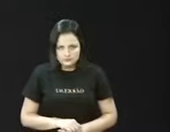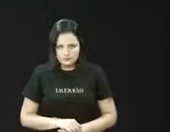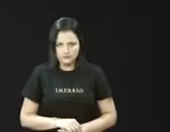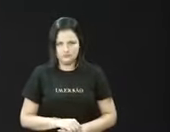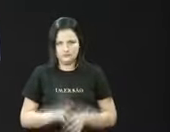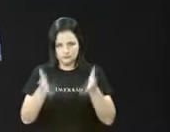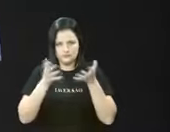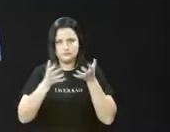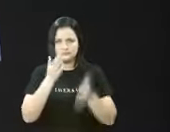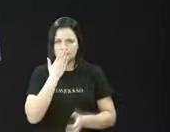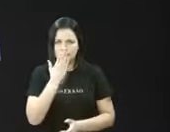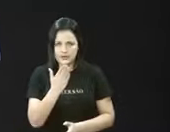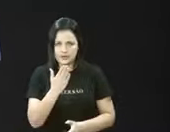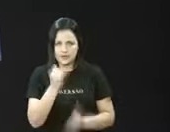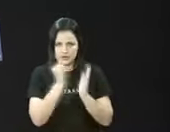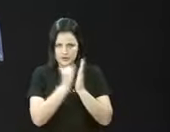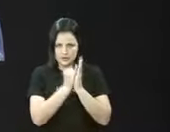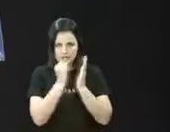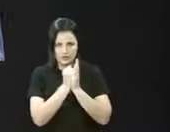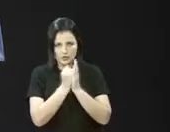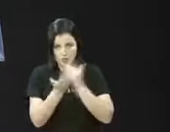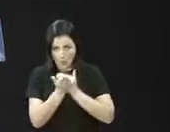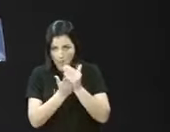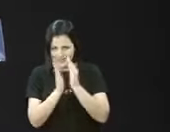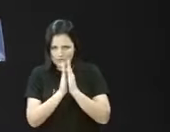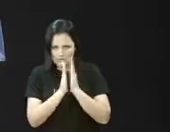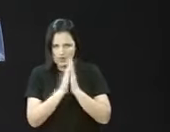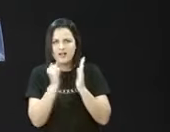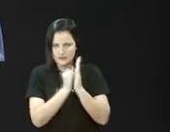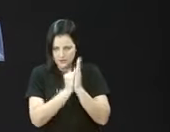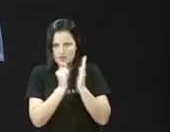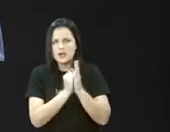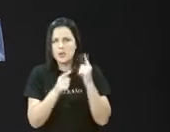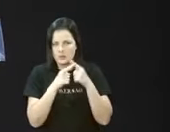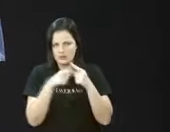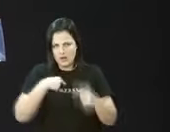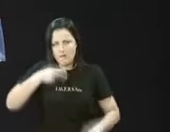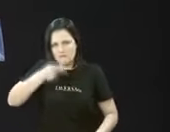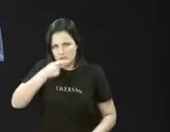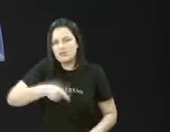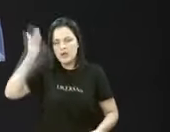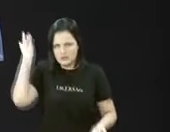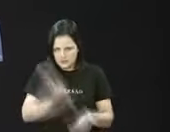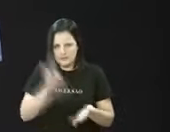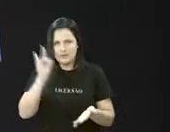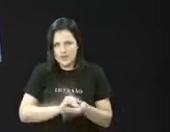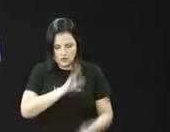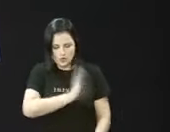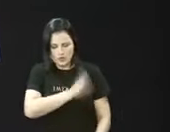E eu quero pedir a quem intercede, que interceda. Porque eu vou dizer algo aqui, e vou dizer com toda a verdade do meu